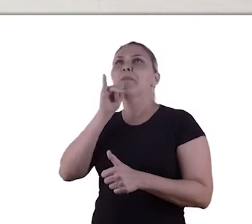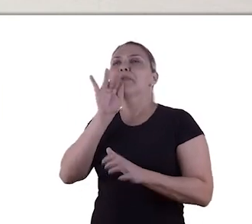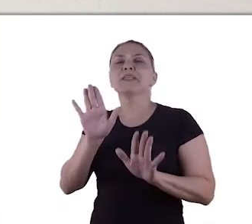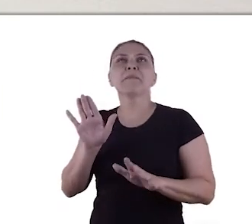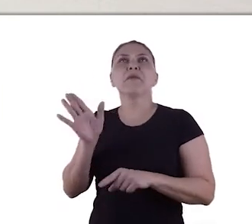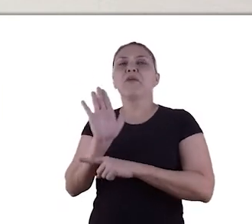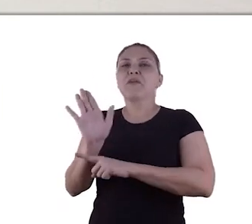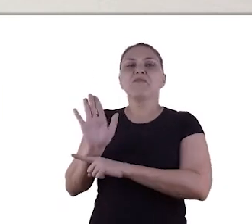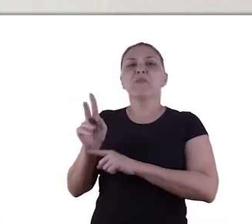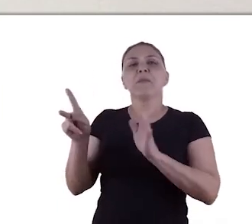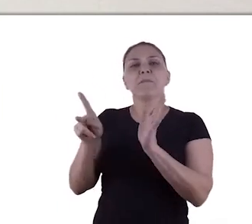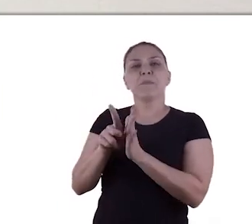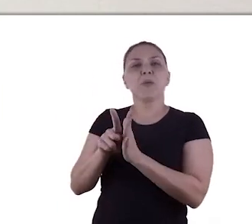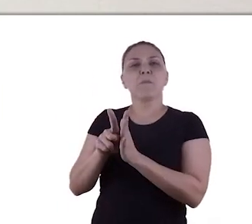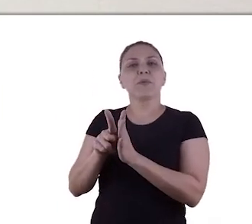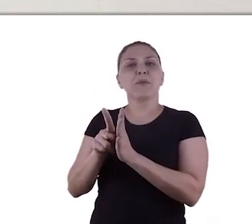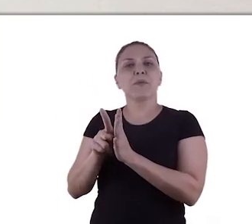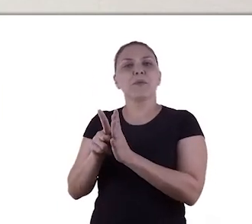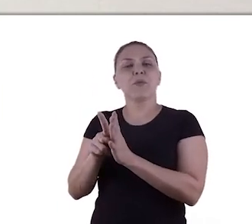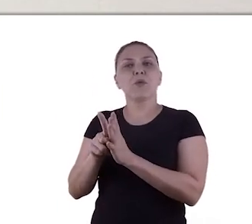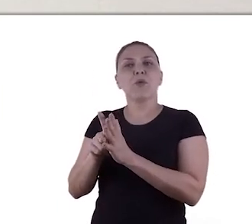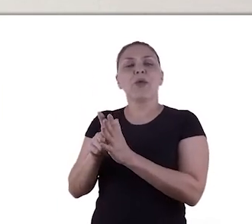a assistir filmes que